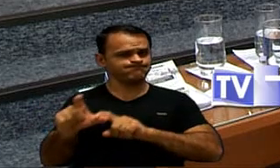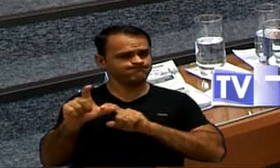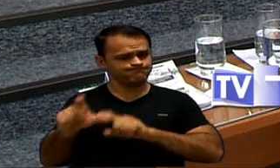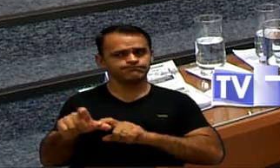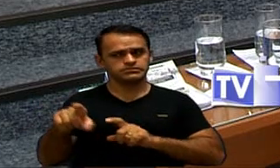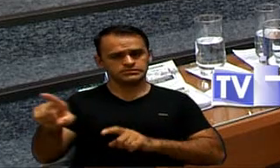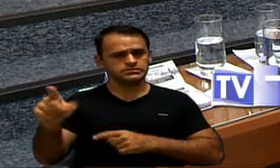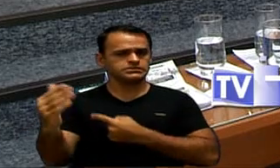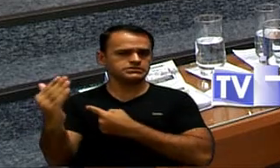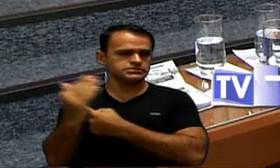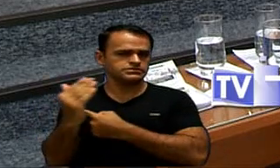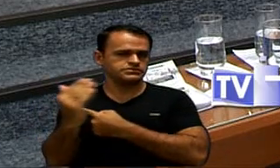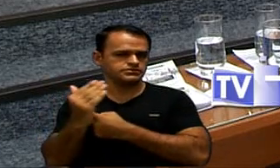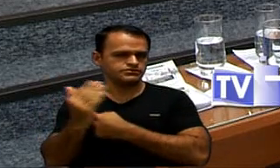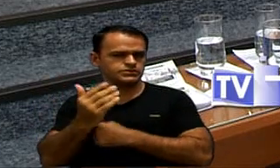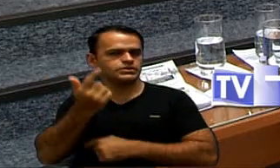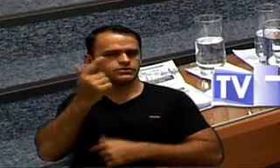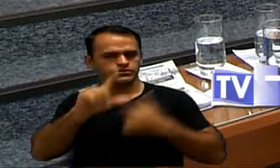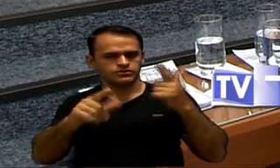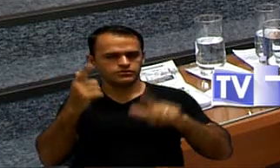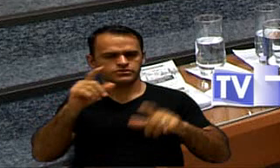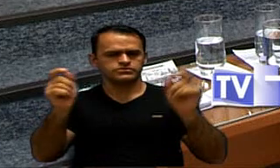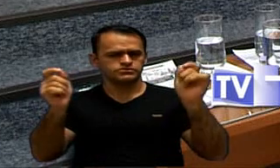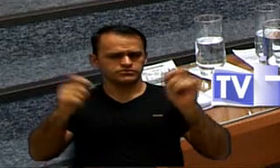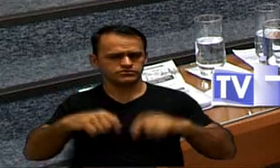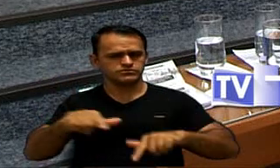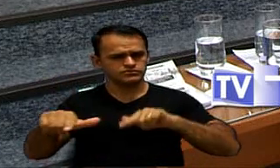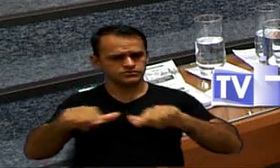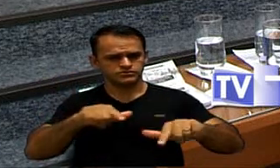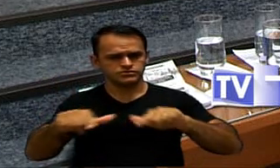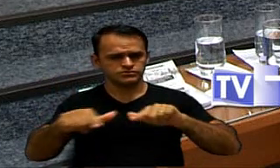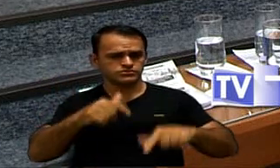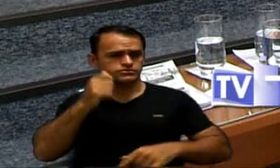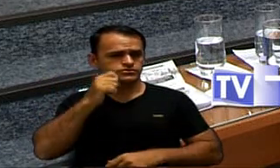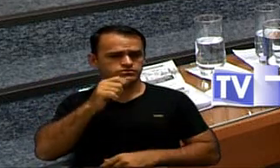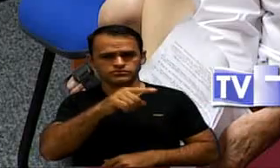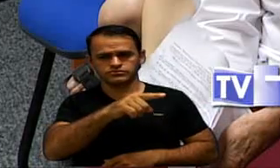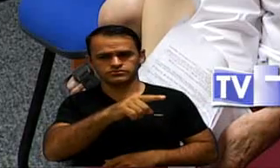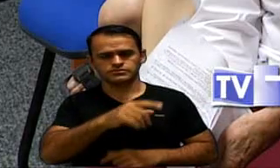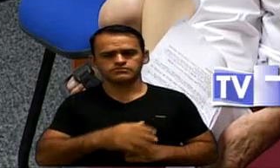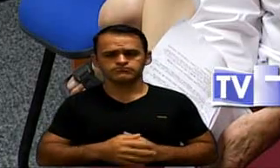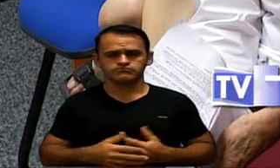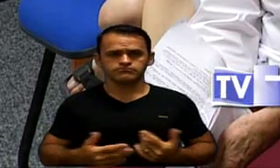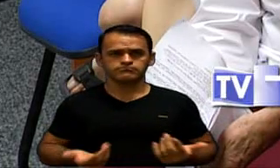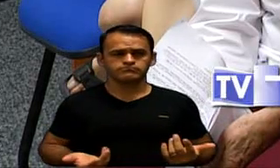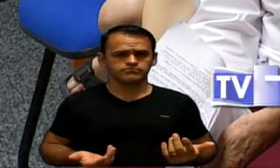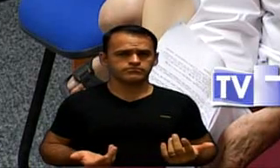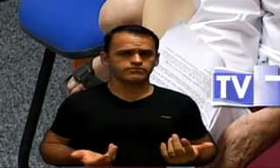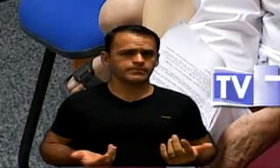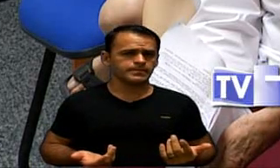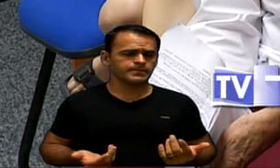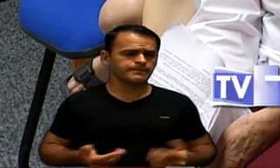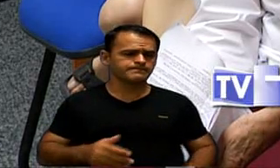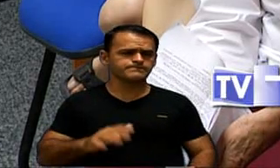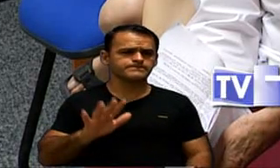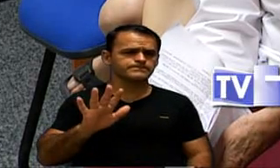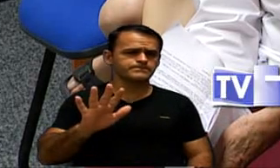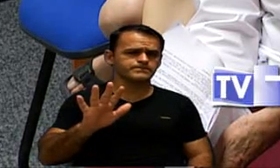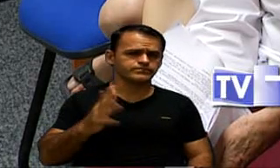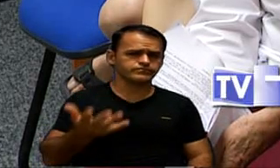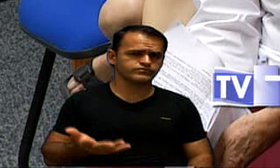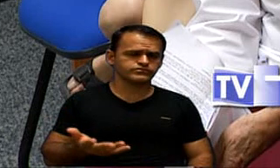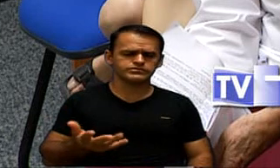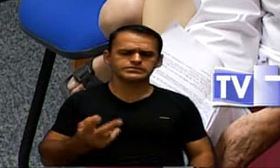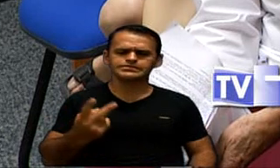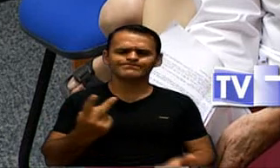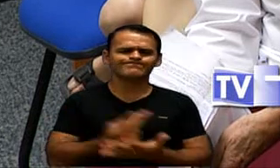eu atuar, eu conseguir trabalhar junto naquele caso lá com aquela mulher. Então, segundo erro. Mas, para mim, talvez o